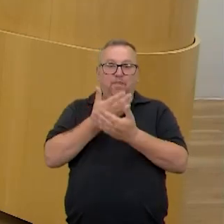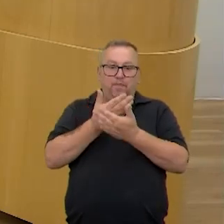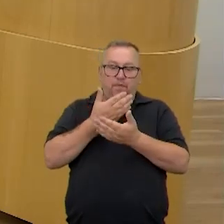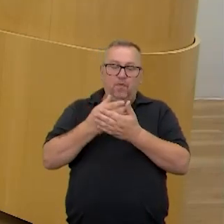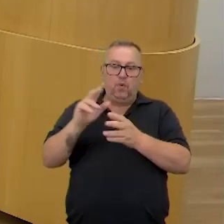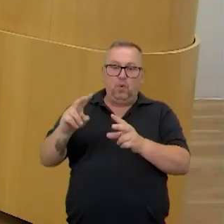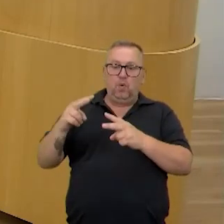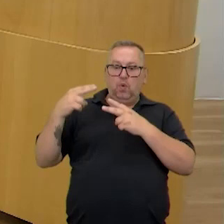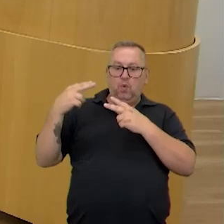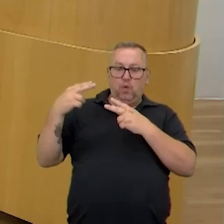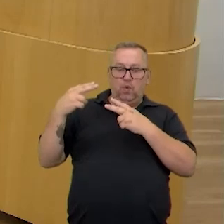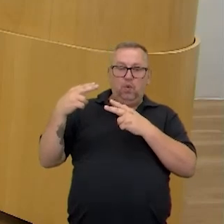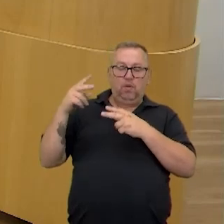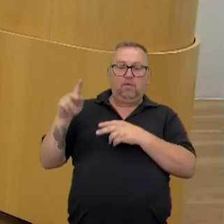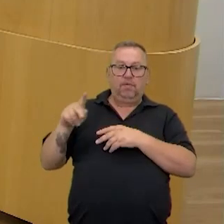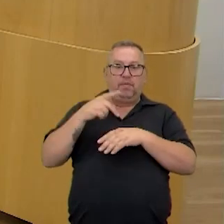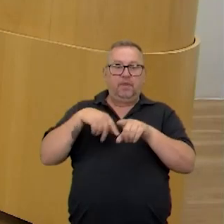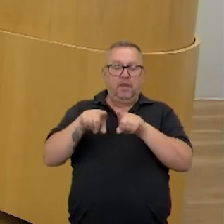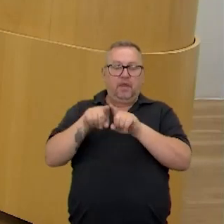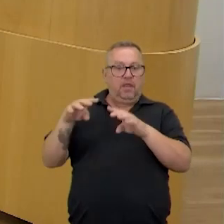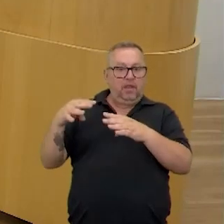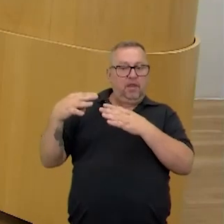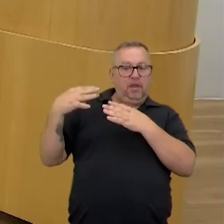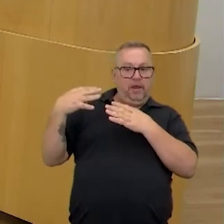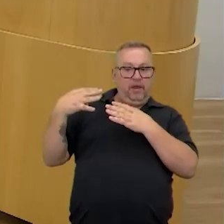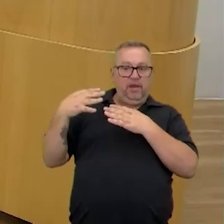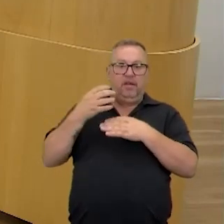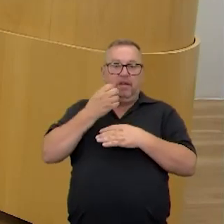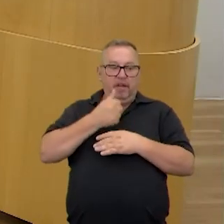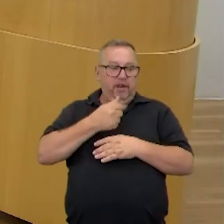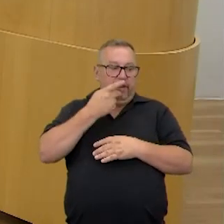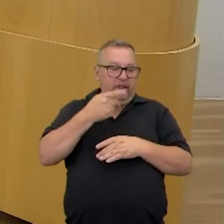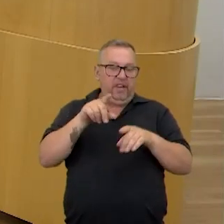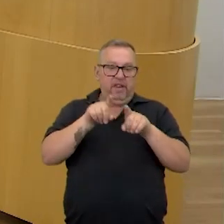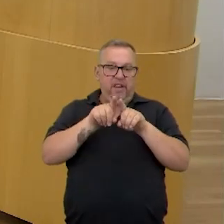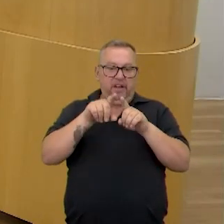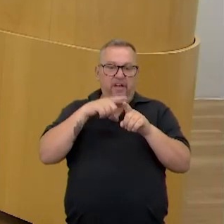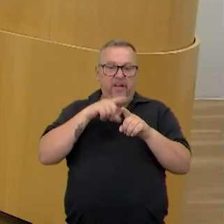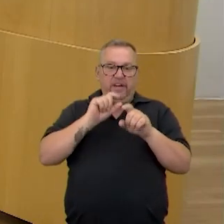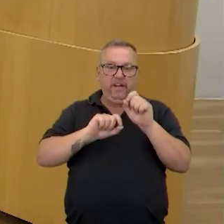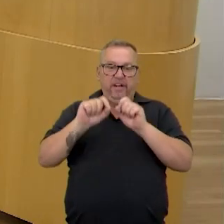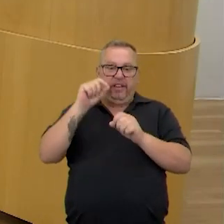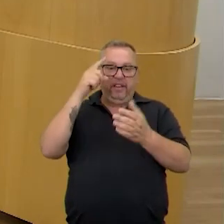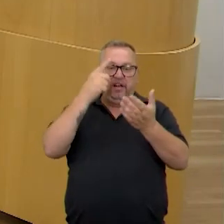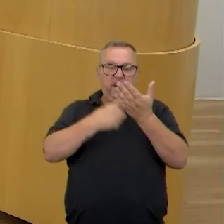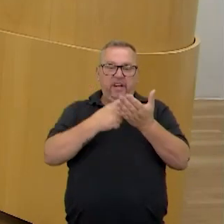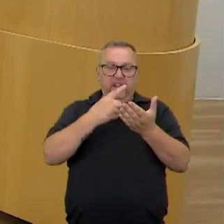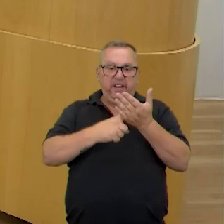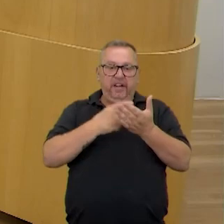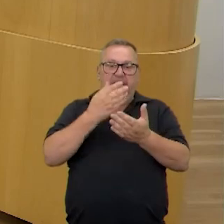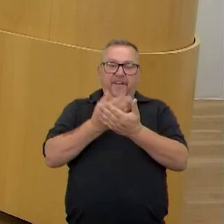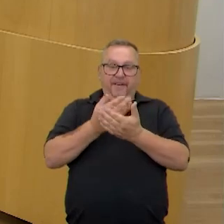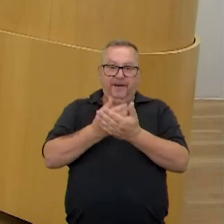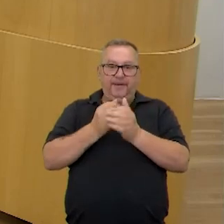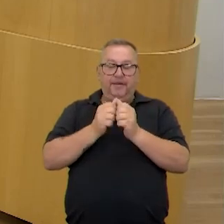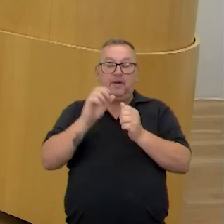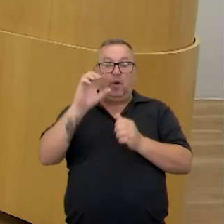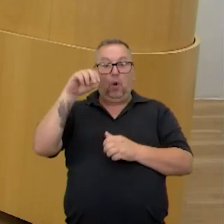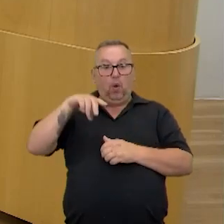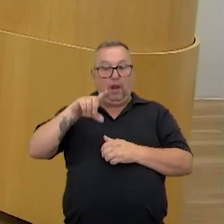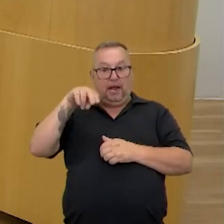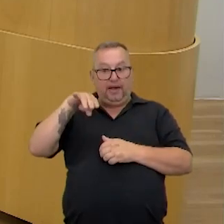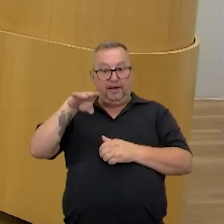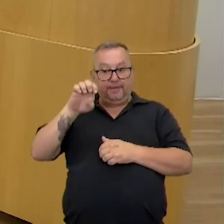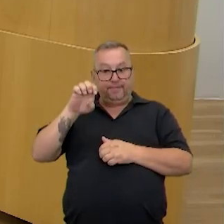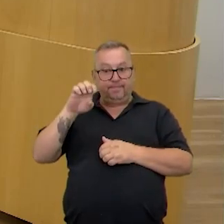também, nem precisava dizer, mas é bom a gente aqui frisar, a gente tem muito aqui o compromisso, mesmo com a aula sendo online,